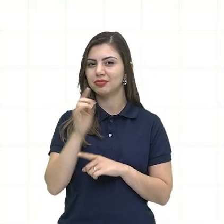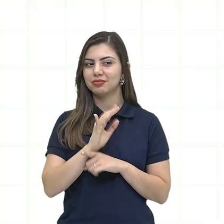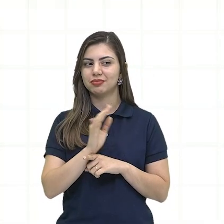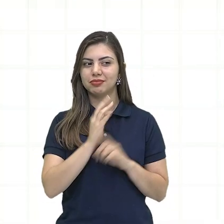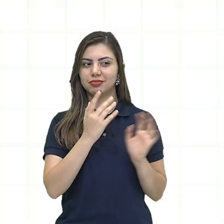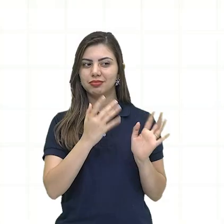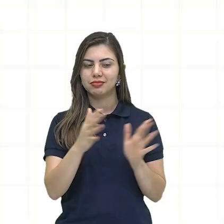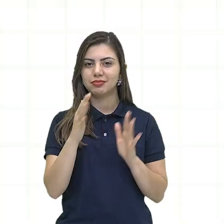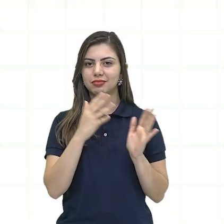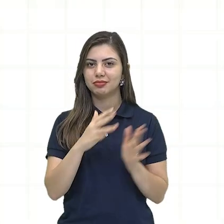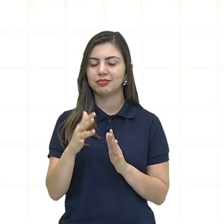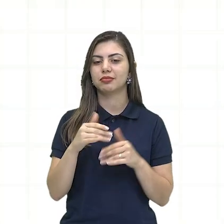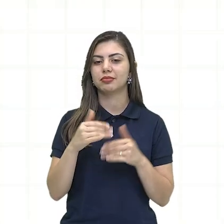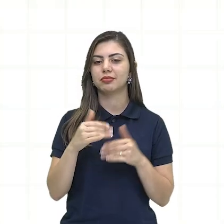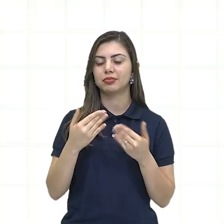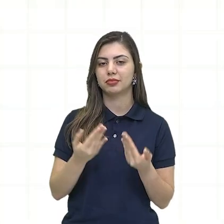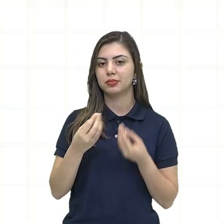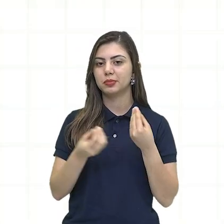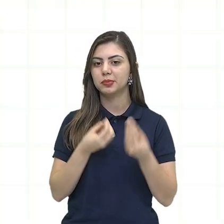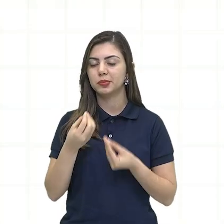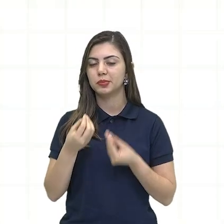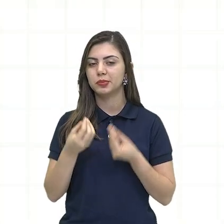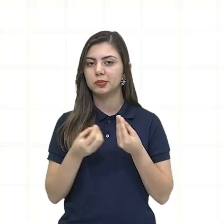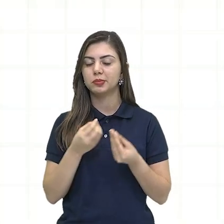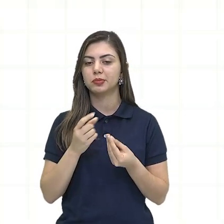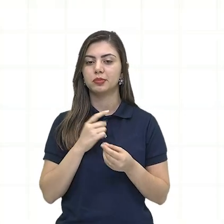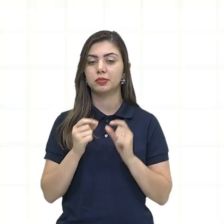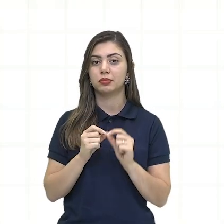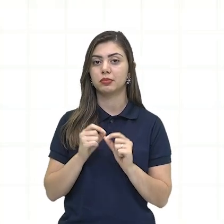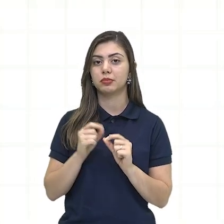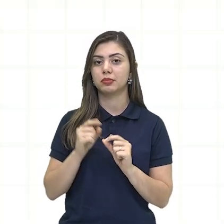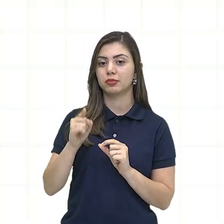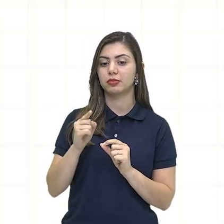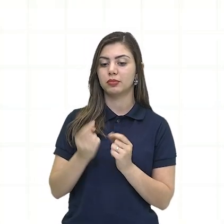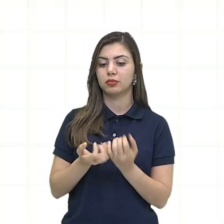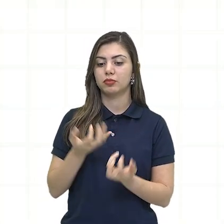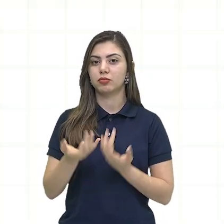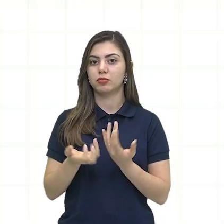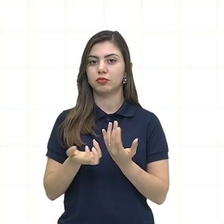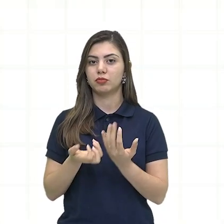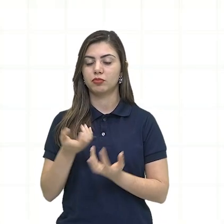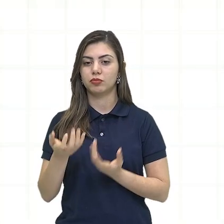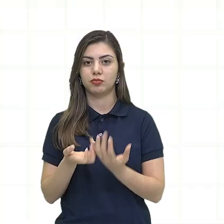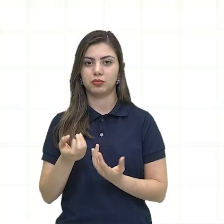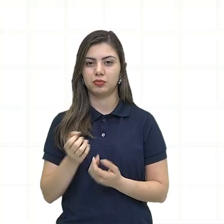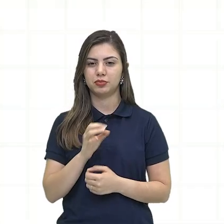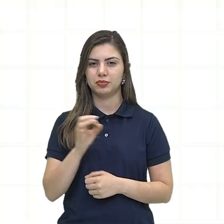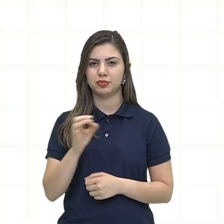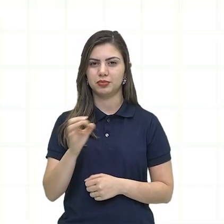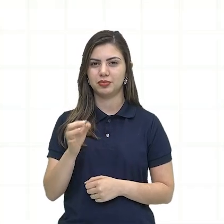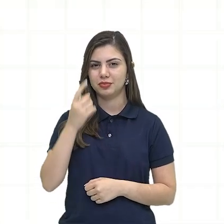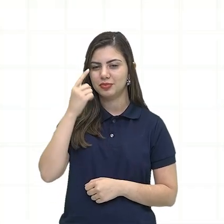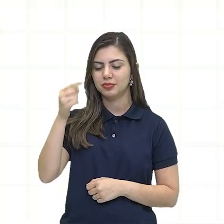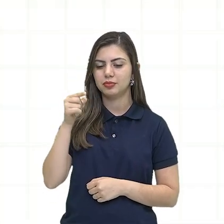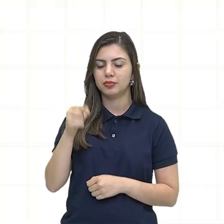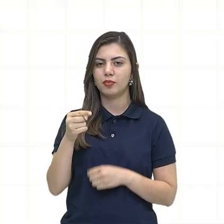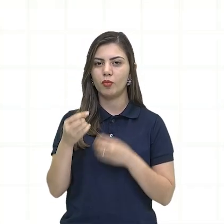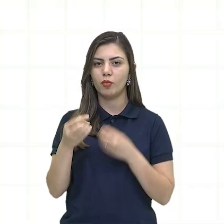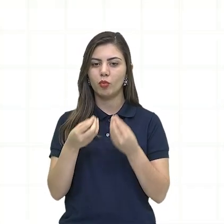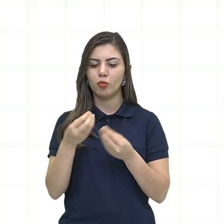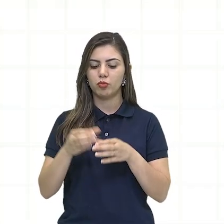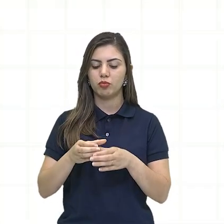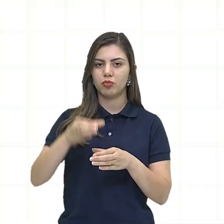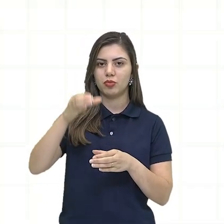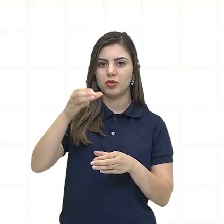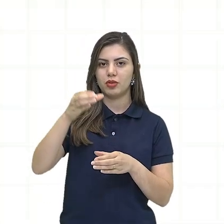mostrou lá, né? A reação da solda cáustica que libera calor, tanto que o recipiente, né,